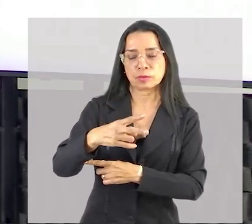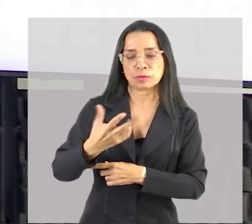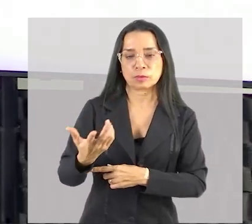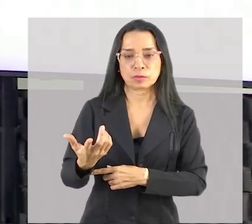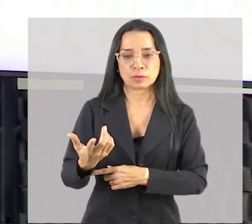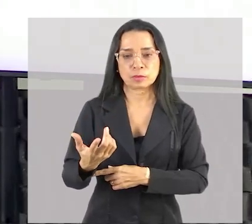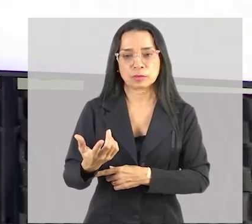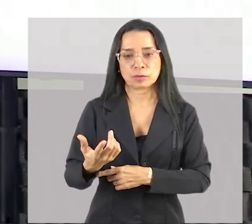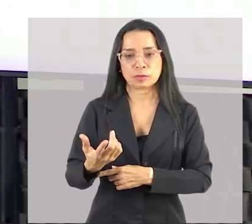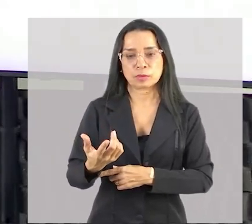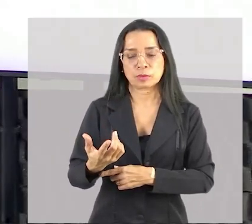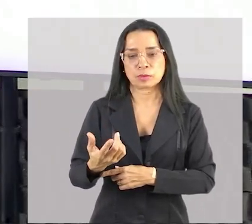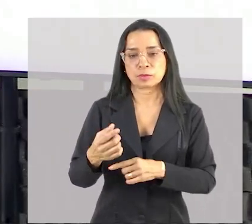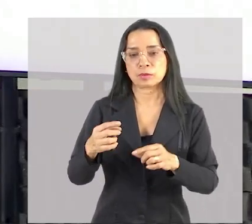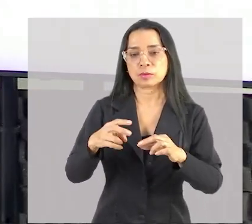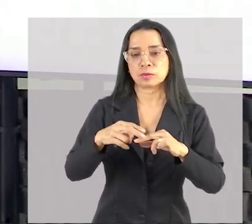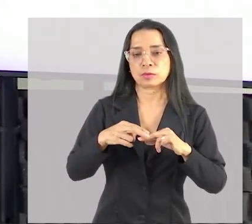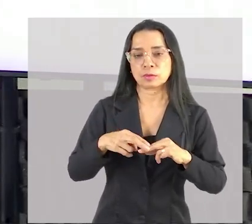Por isso que é